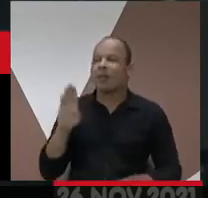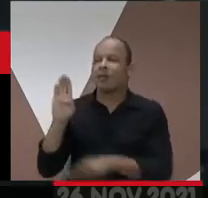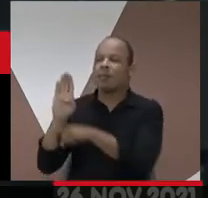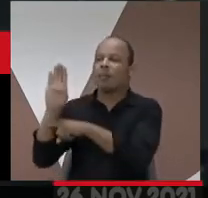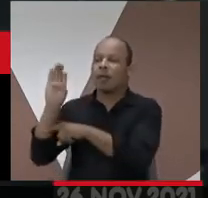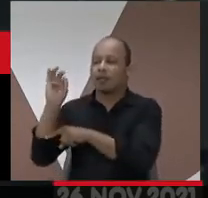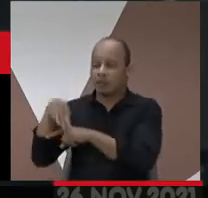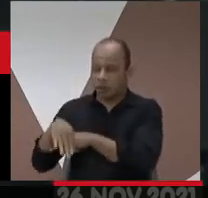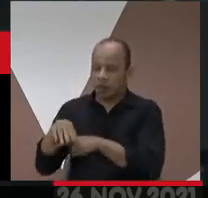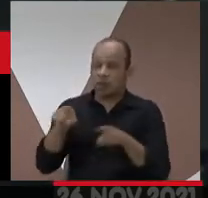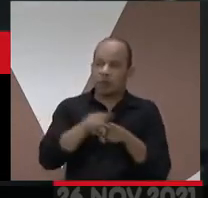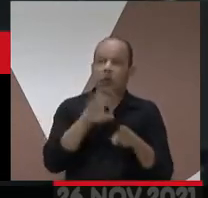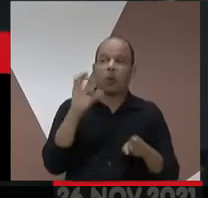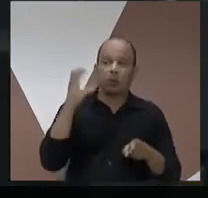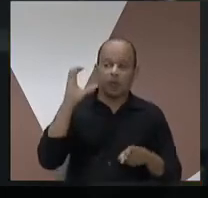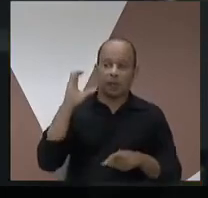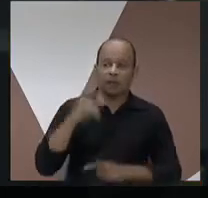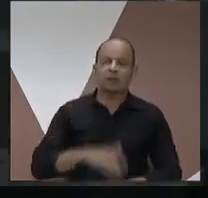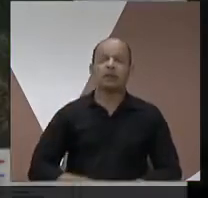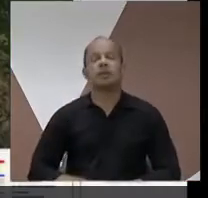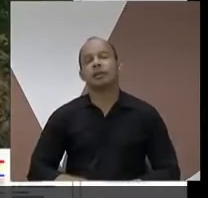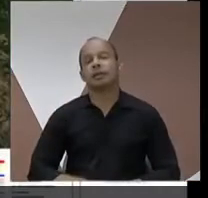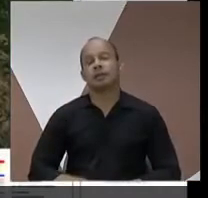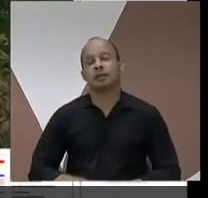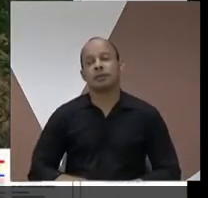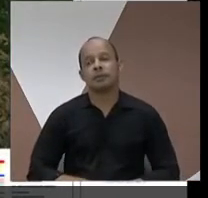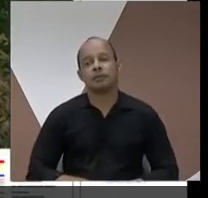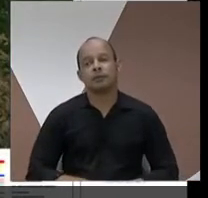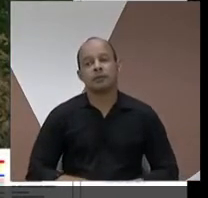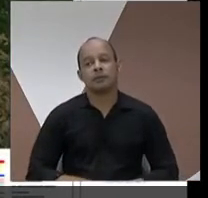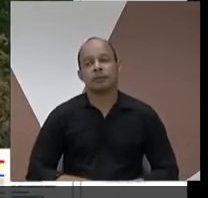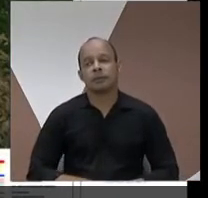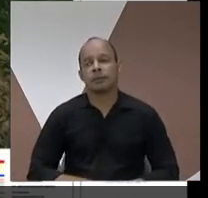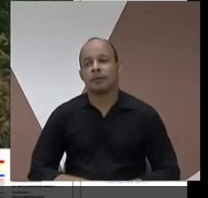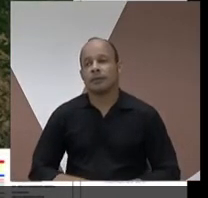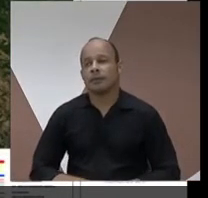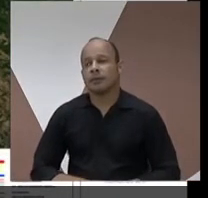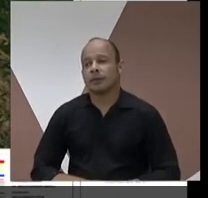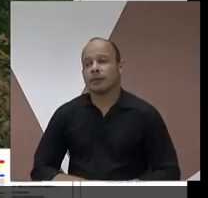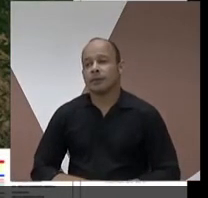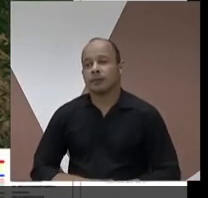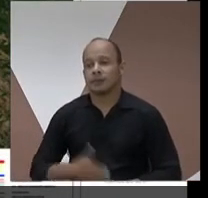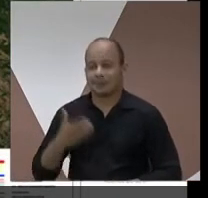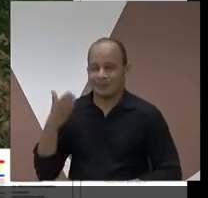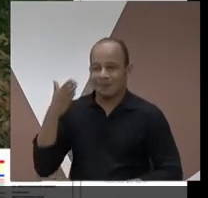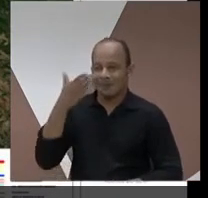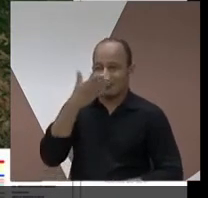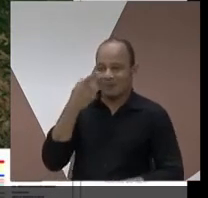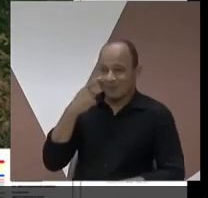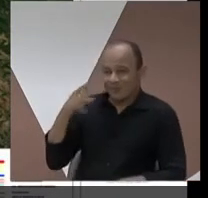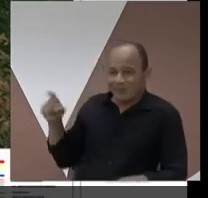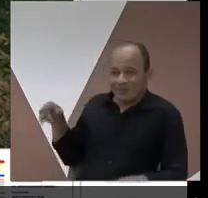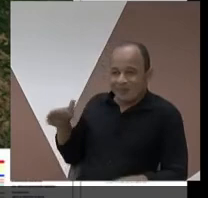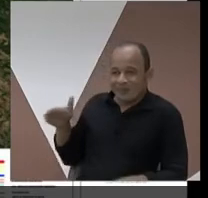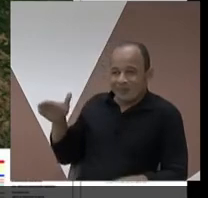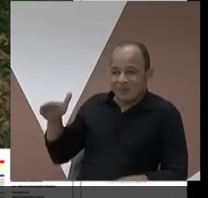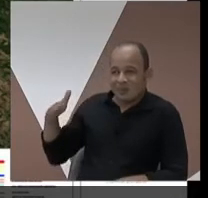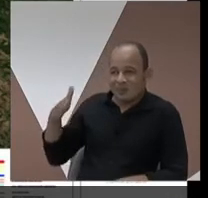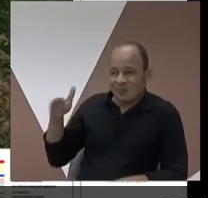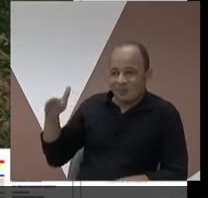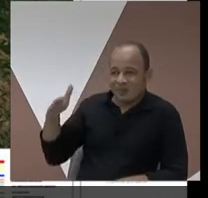Contagem, aqui. Hoje o que eles fazem? Vão até o Rodoanel, passam para cá e vêm para